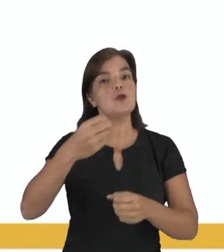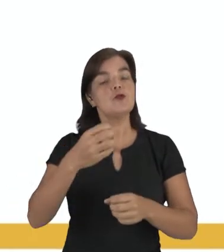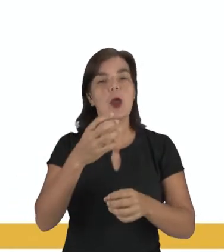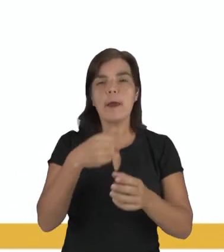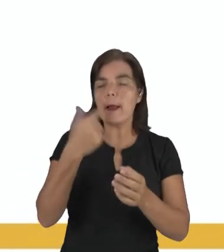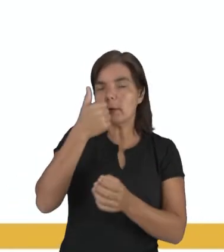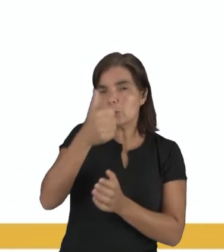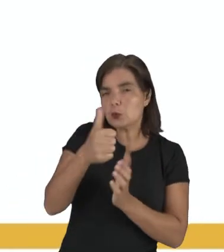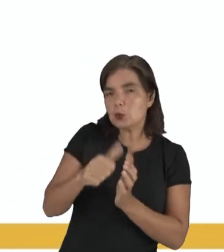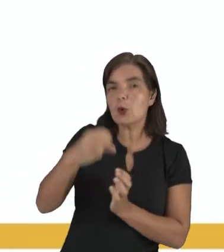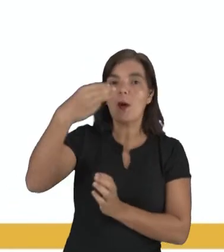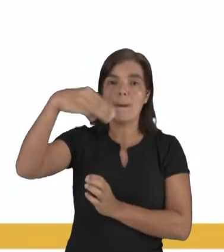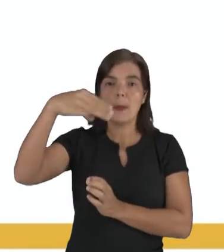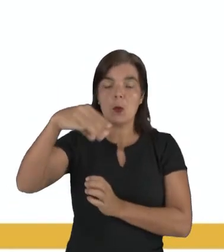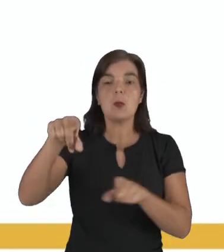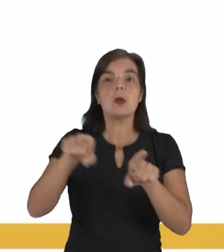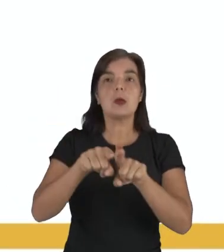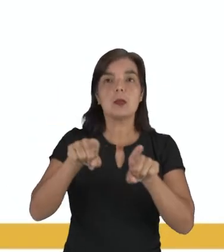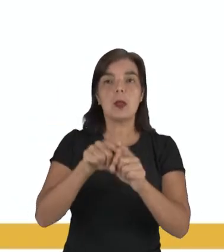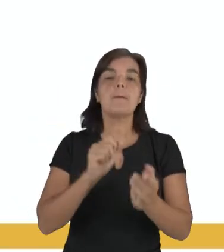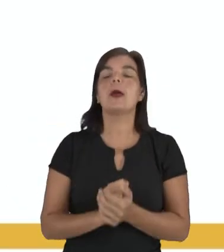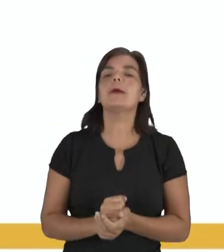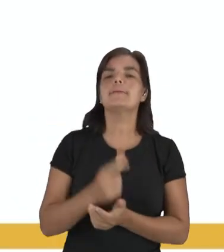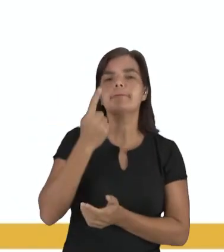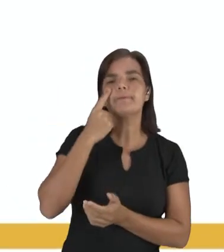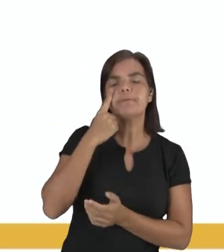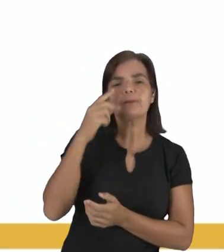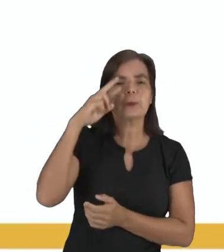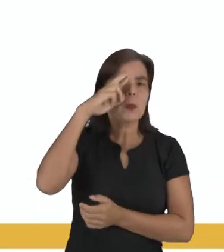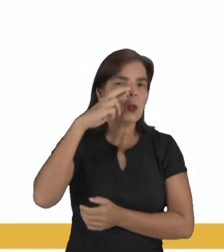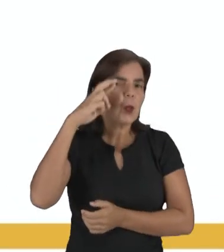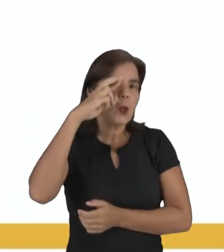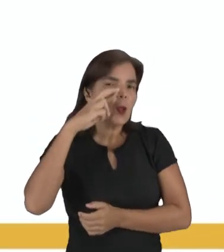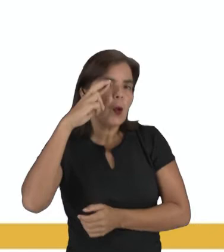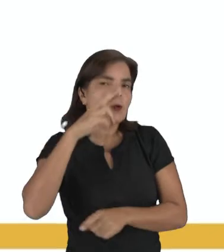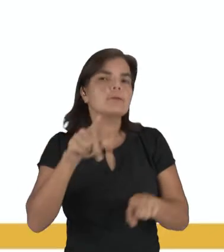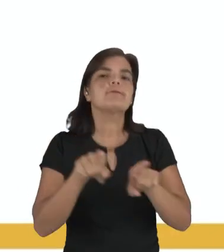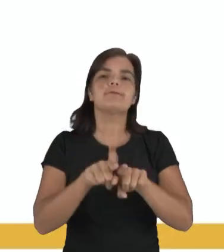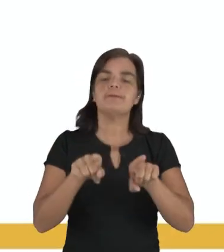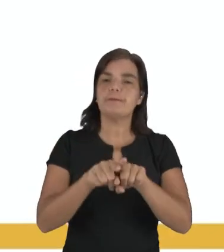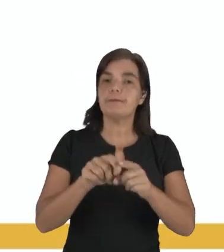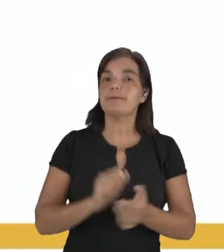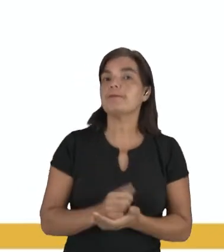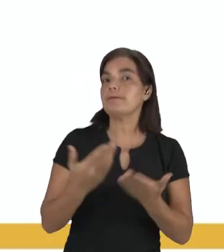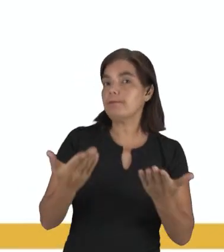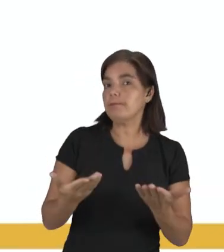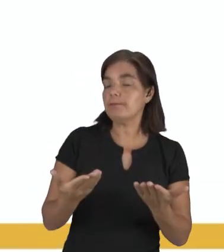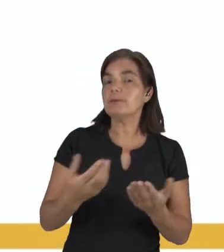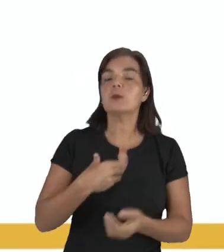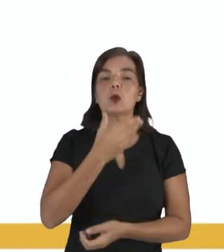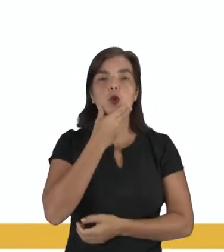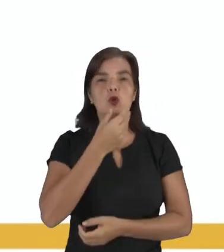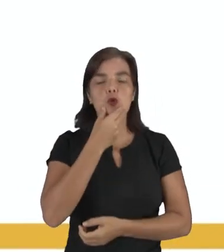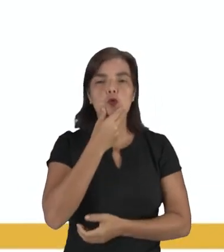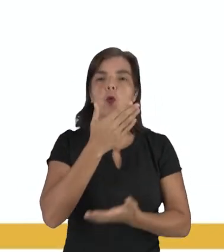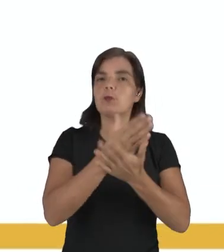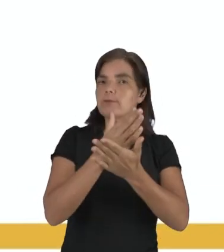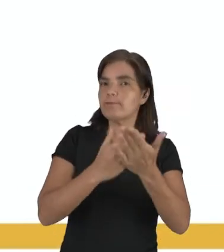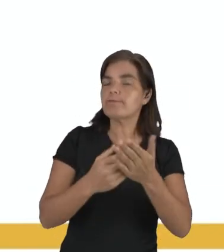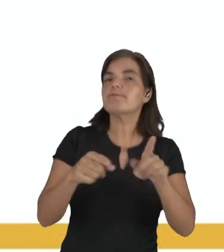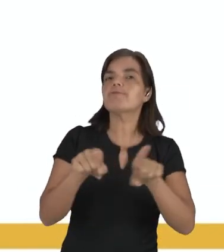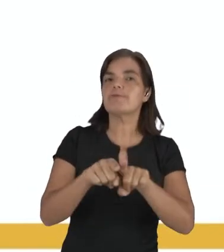e ele juntou isso com o conhecimento empírico, baseado nas observações que ele fazia. Então ele vai ser esse grande